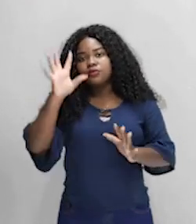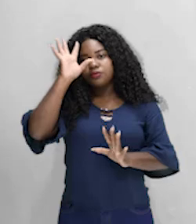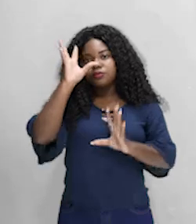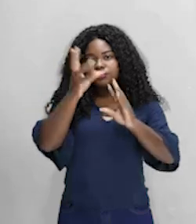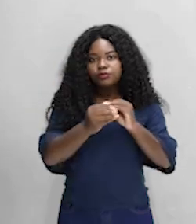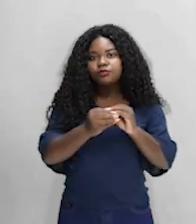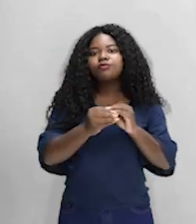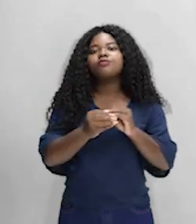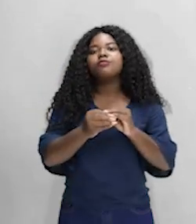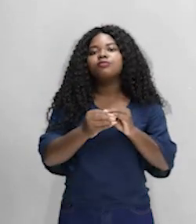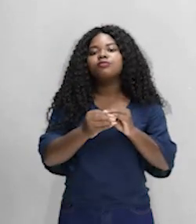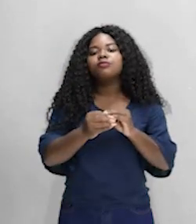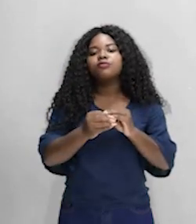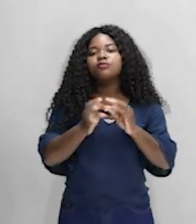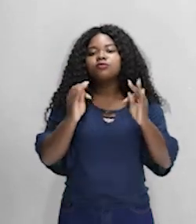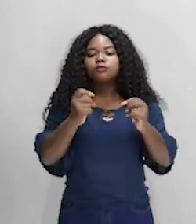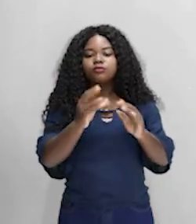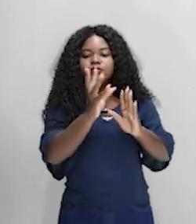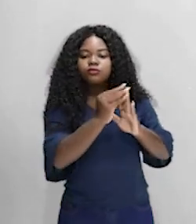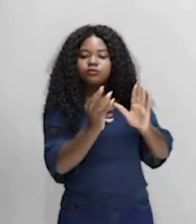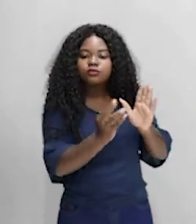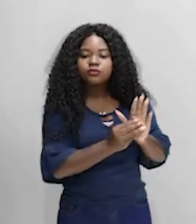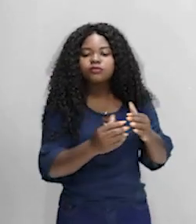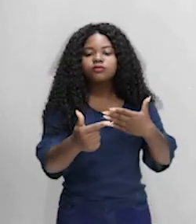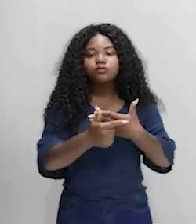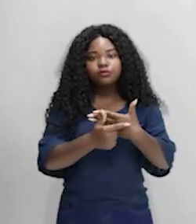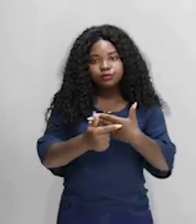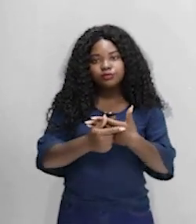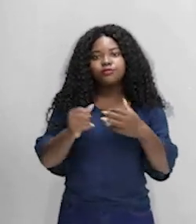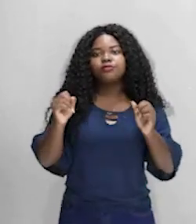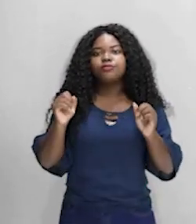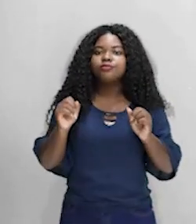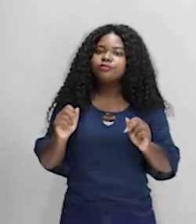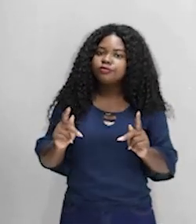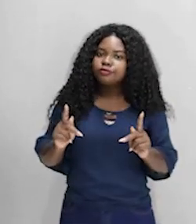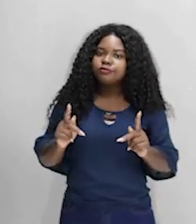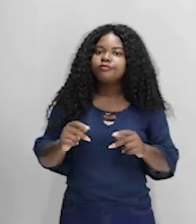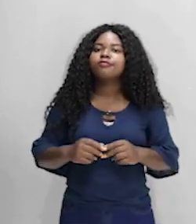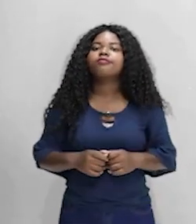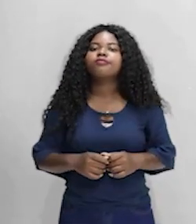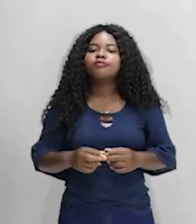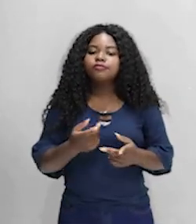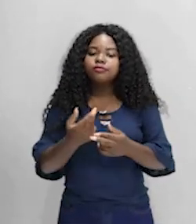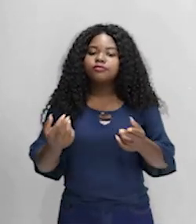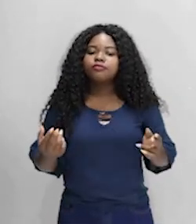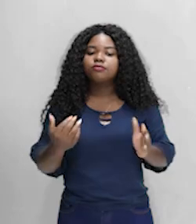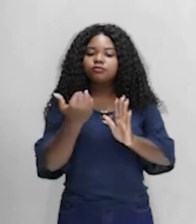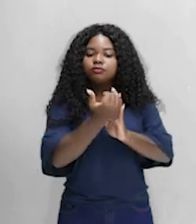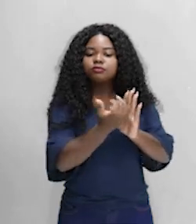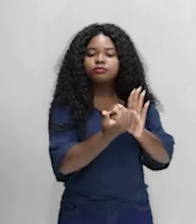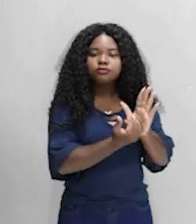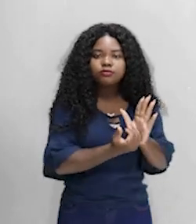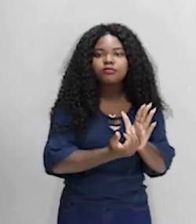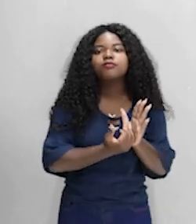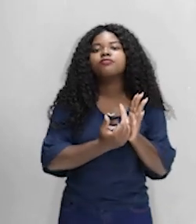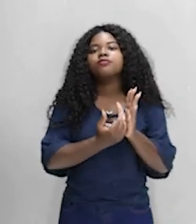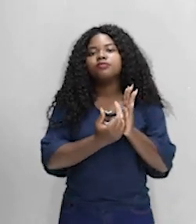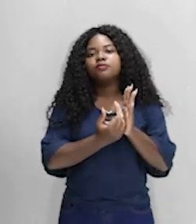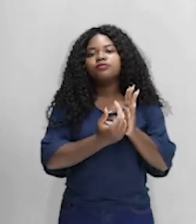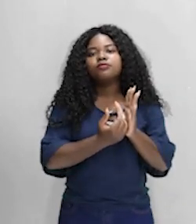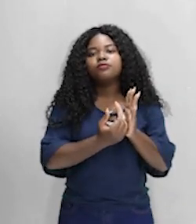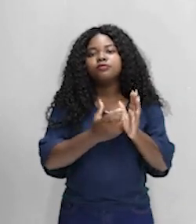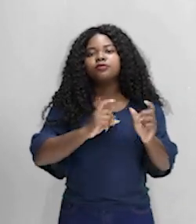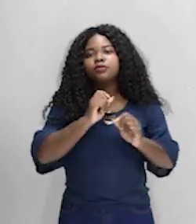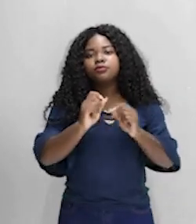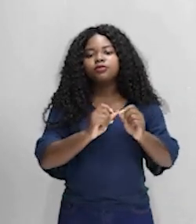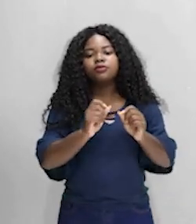revisar todo esse conteúdo de funções inorgânicas, ácidos, bases, sais e óxidos, através, turma,